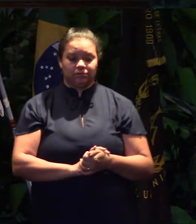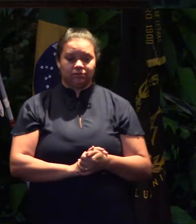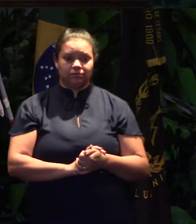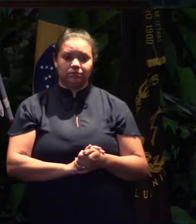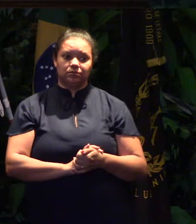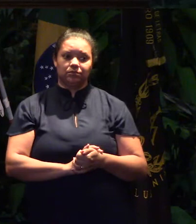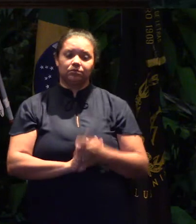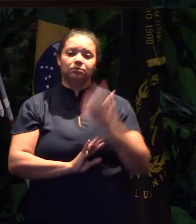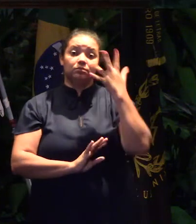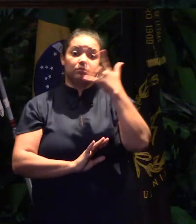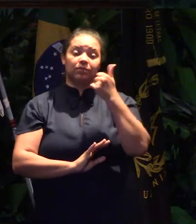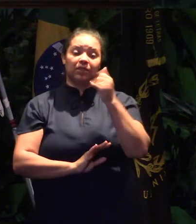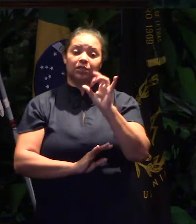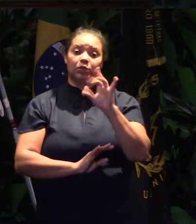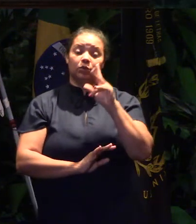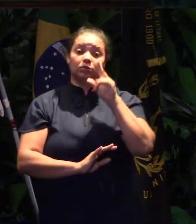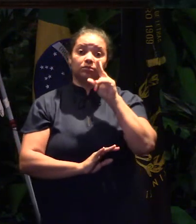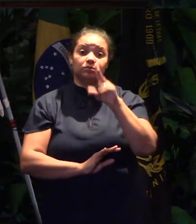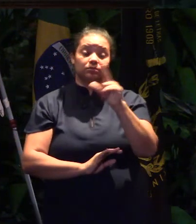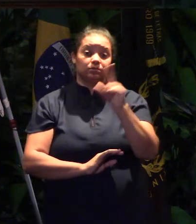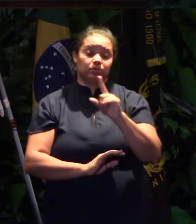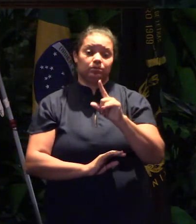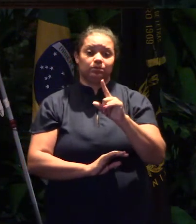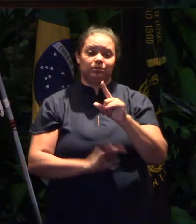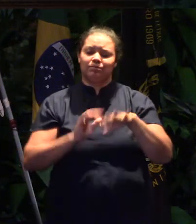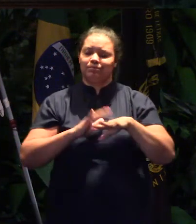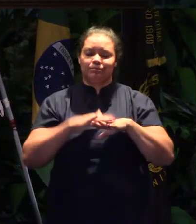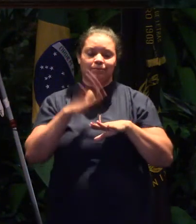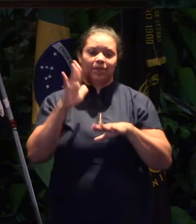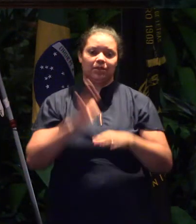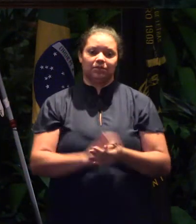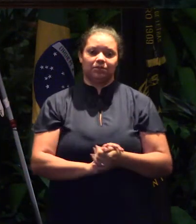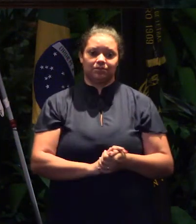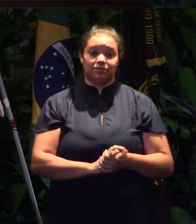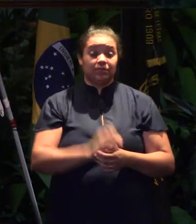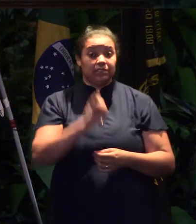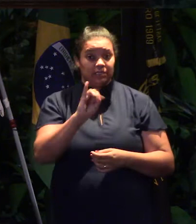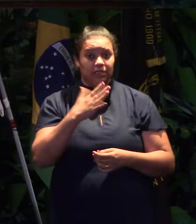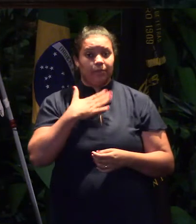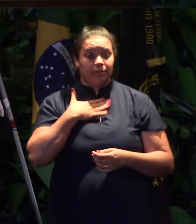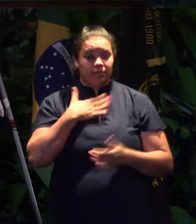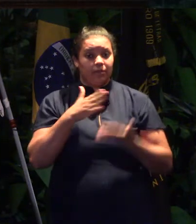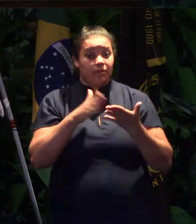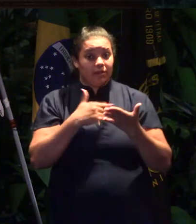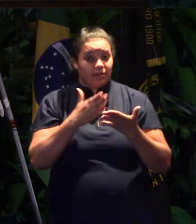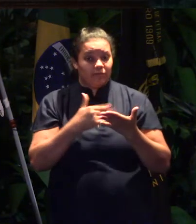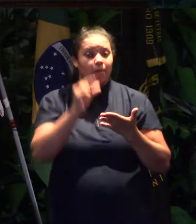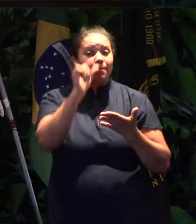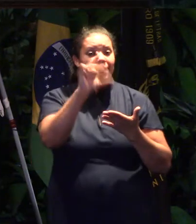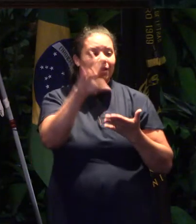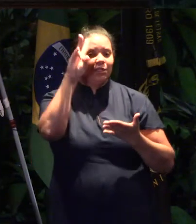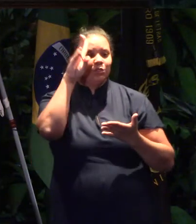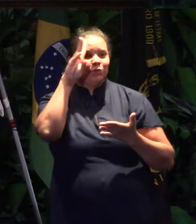beleza é muito mais do que o aspecto visual. E se o meu livro, Pequenas Histórias de Luz e